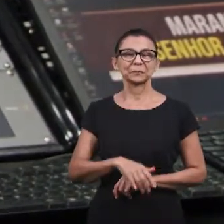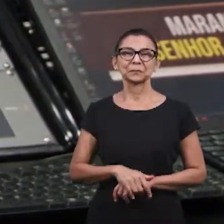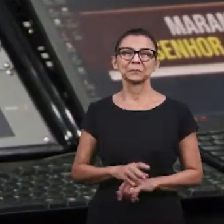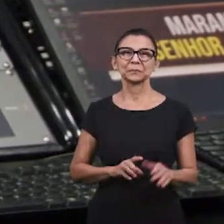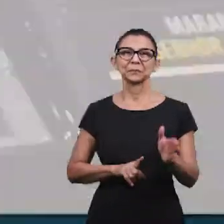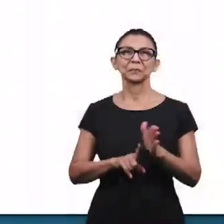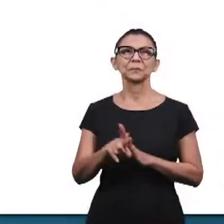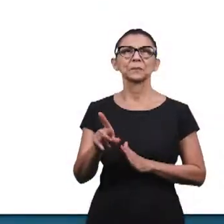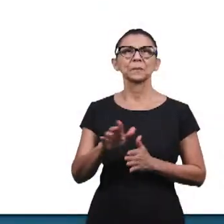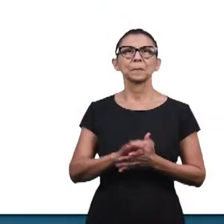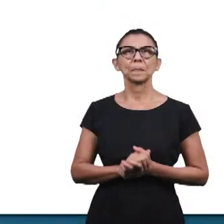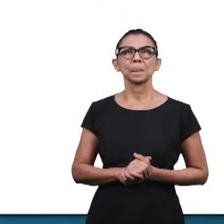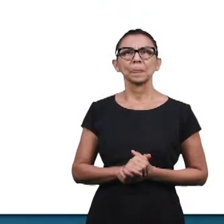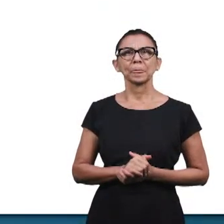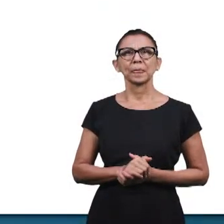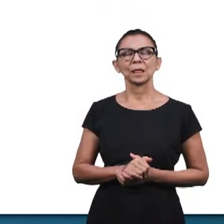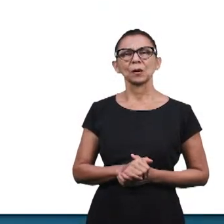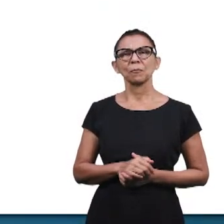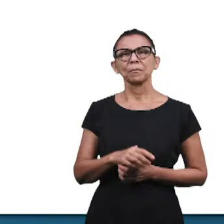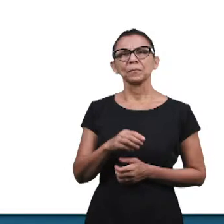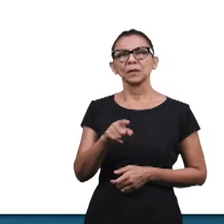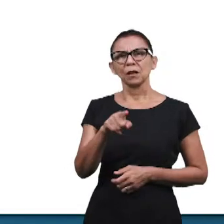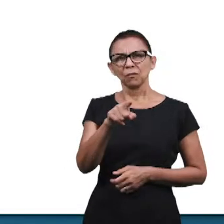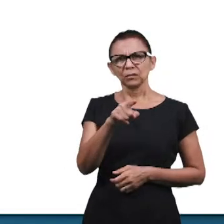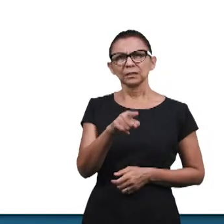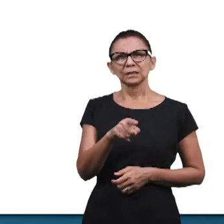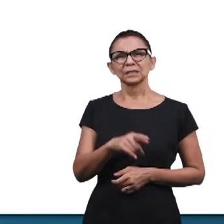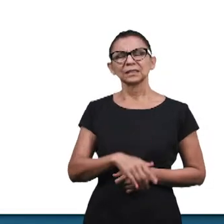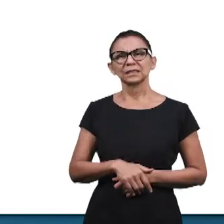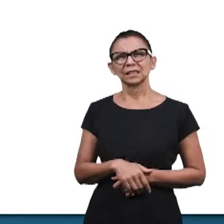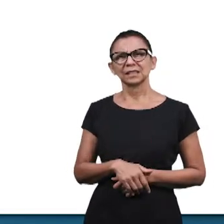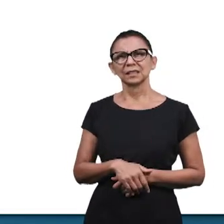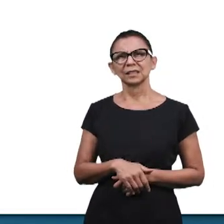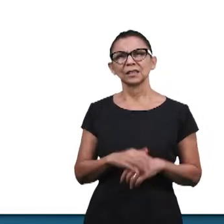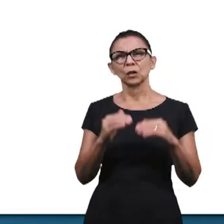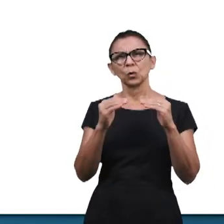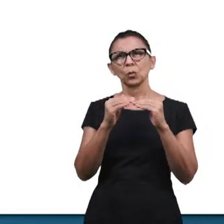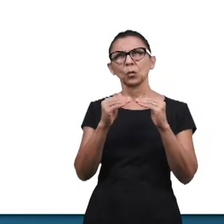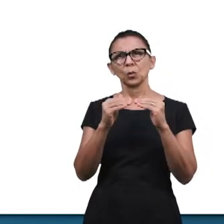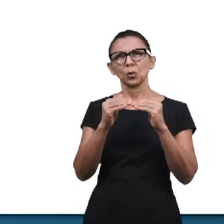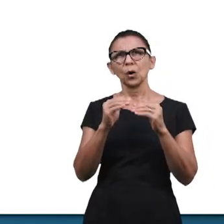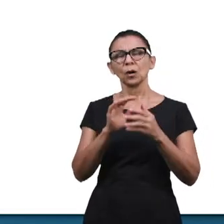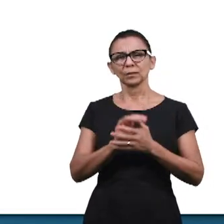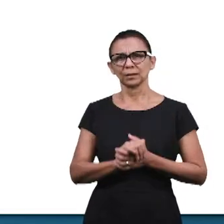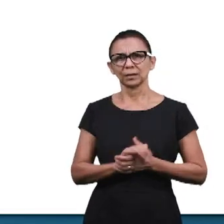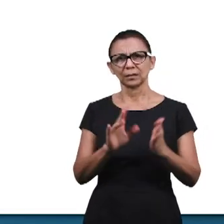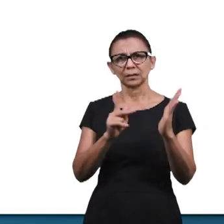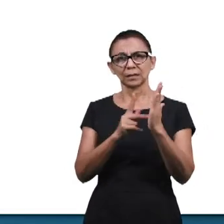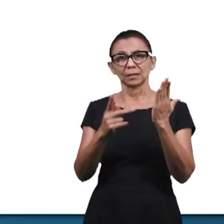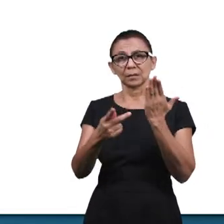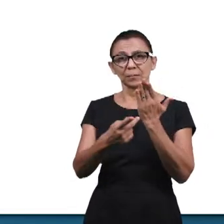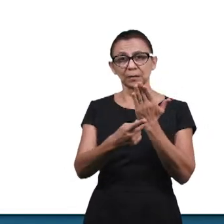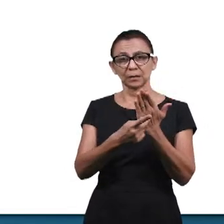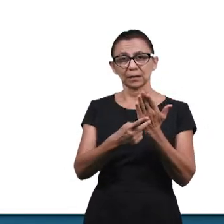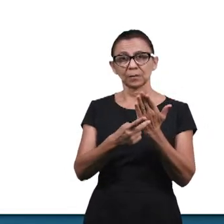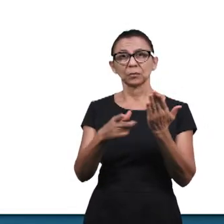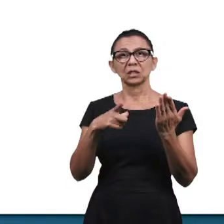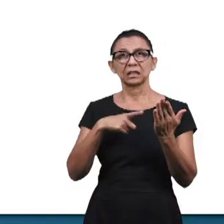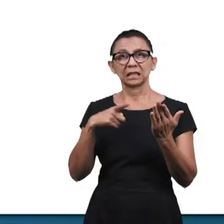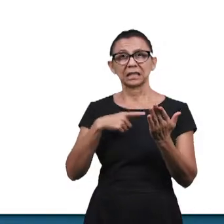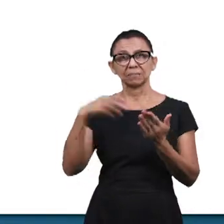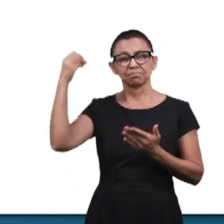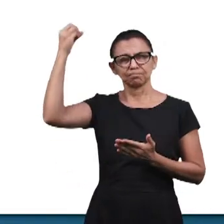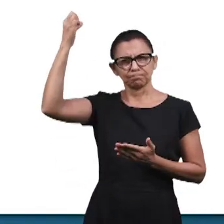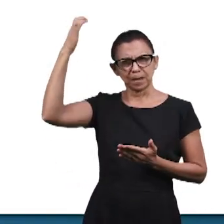pergunta, ela diz assim: o irmão concorda que essa parábola é muito rica em revelações? Sim, é